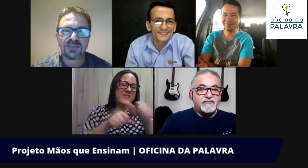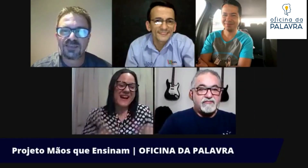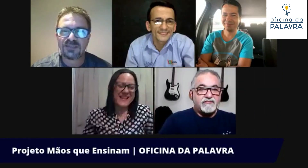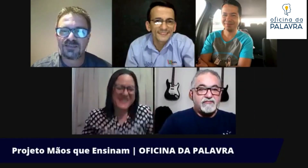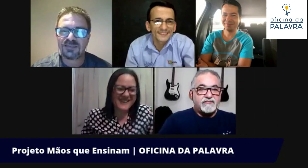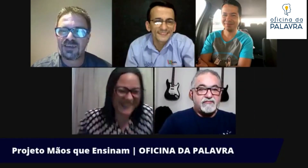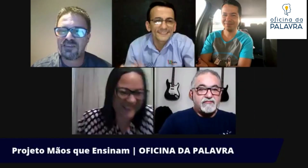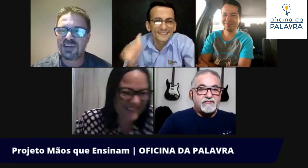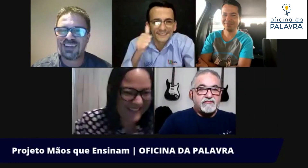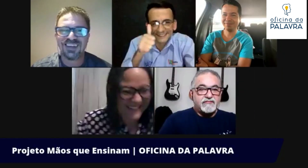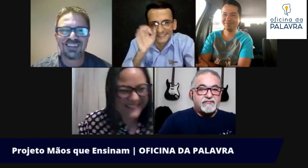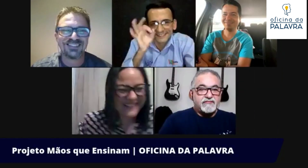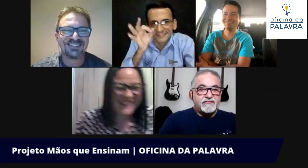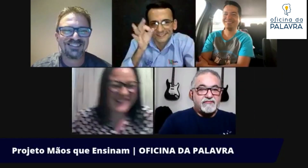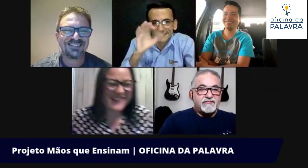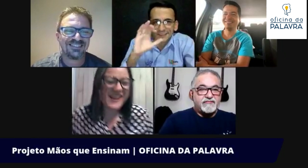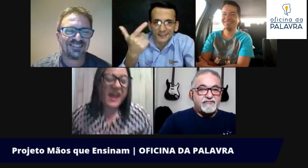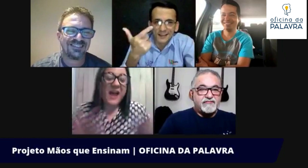precisa trocar.